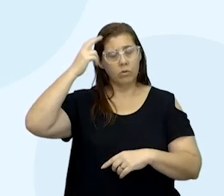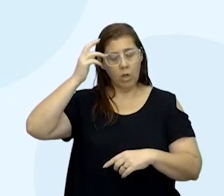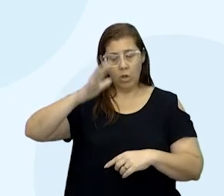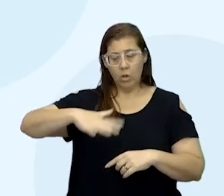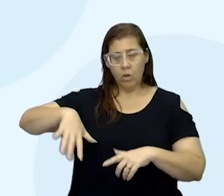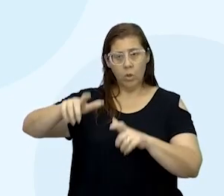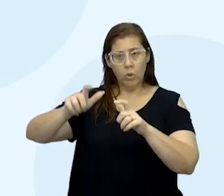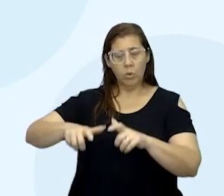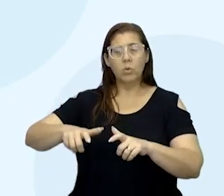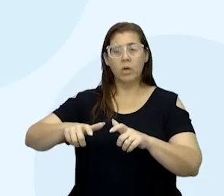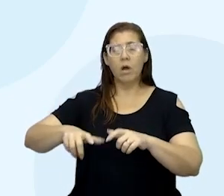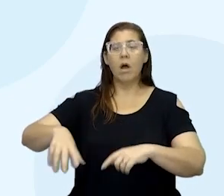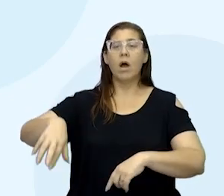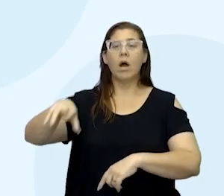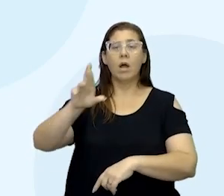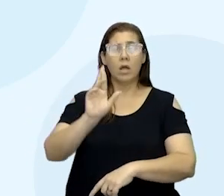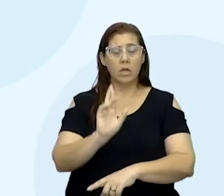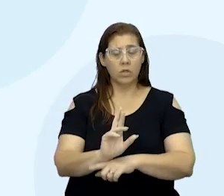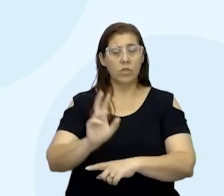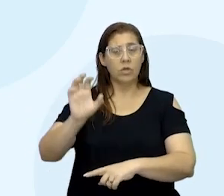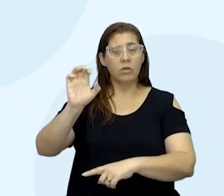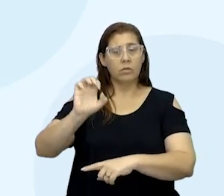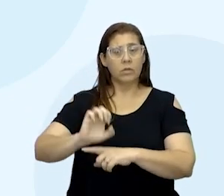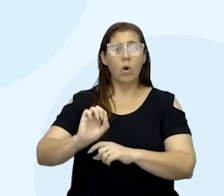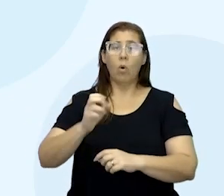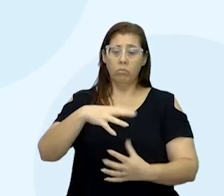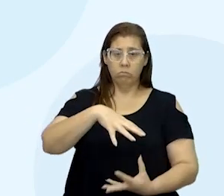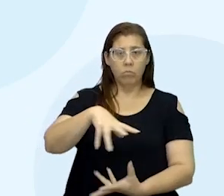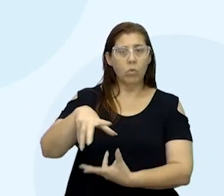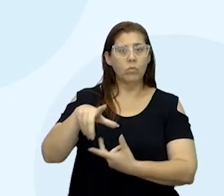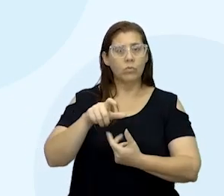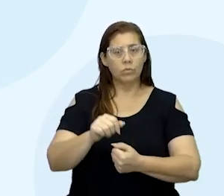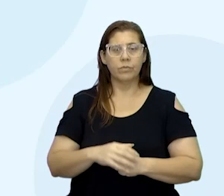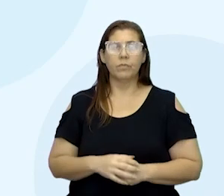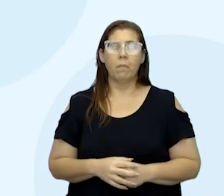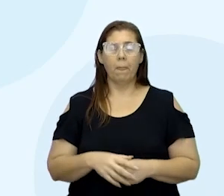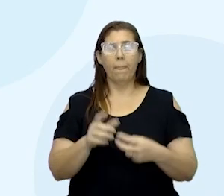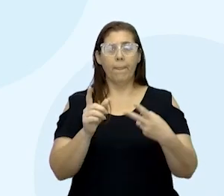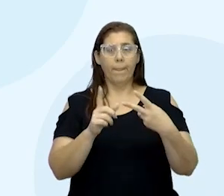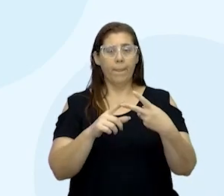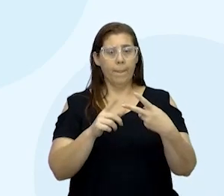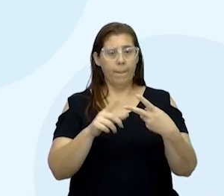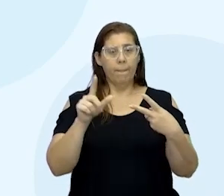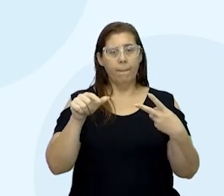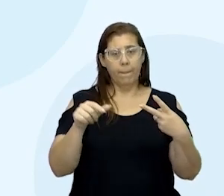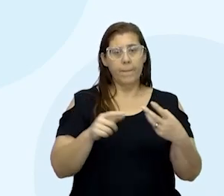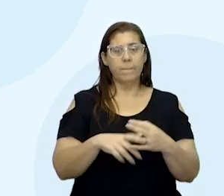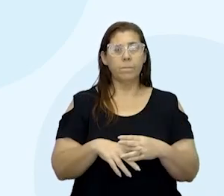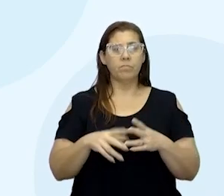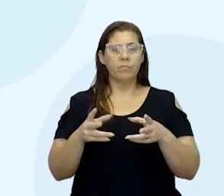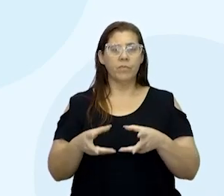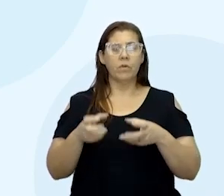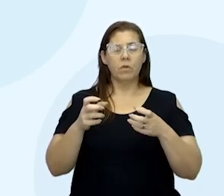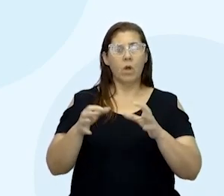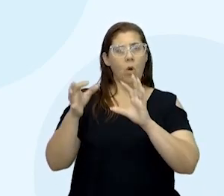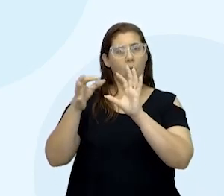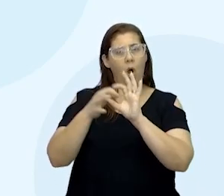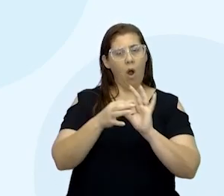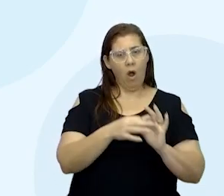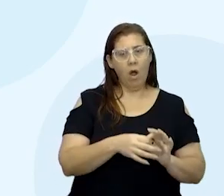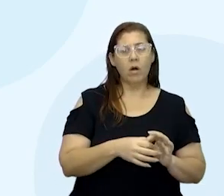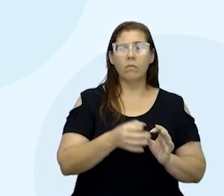local, regional, nacional ou global. E a nossa segunda habilidade que é identificar,